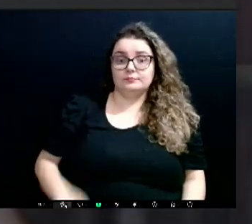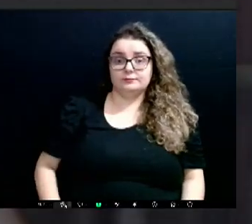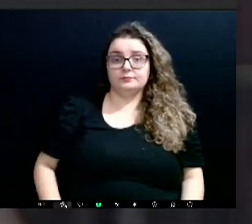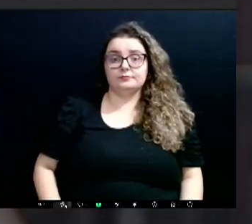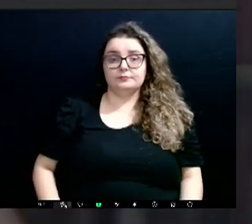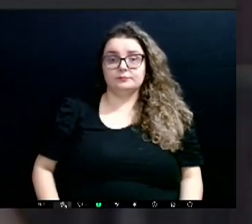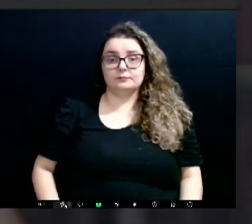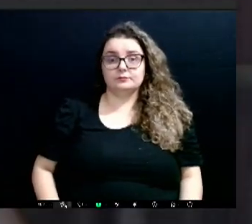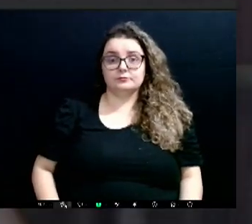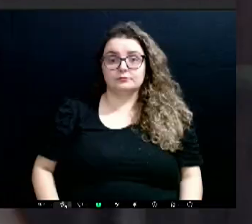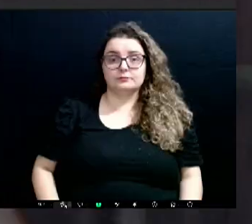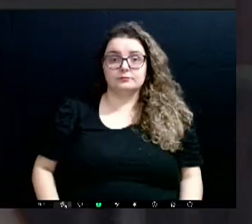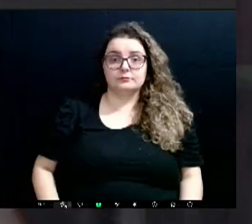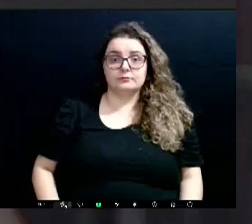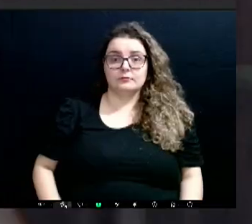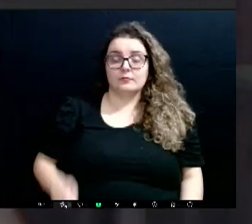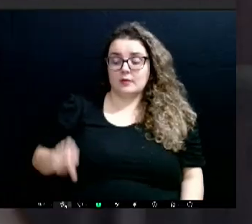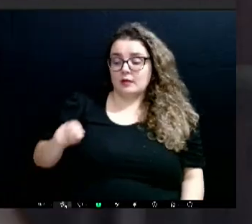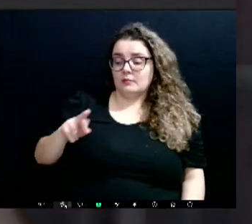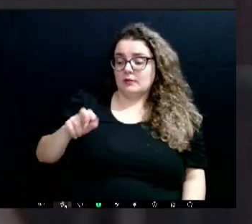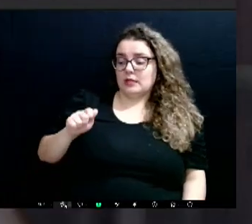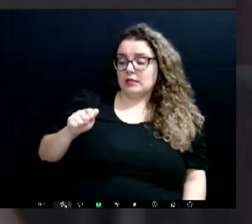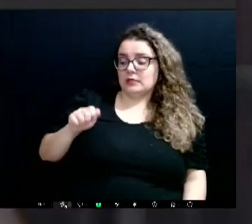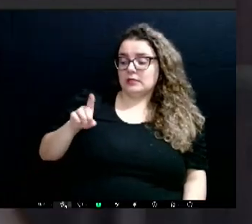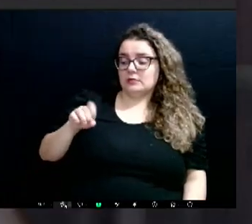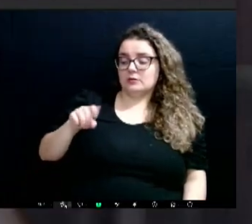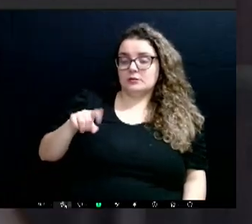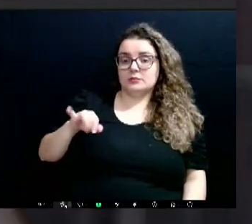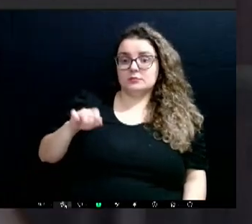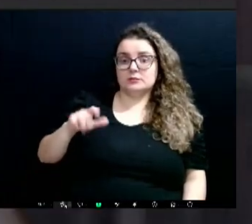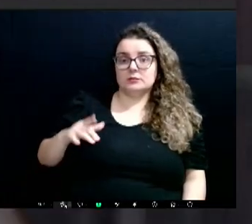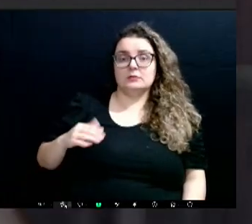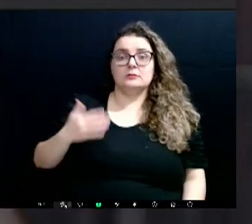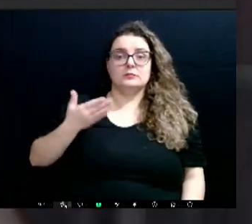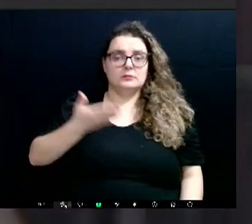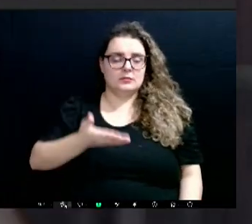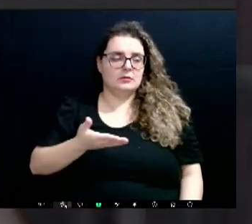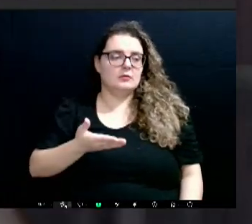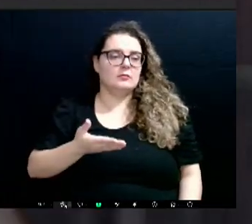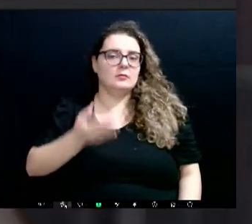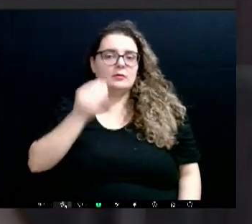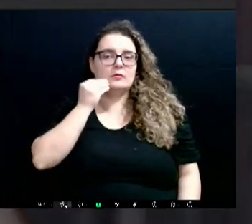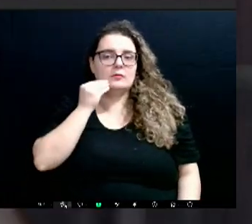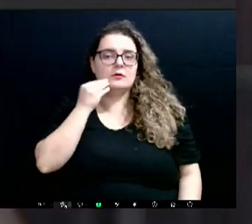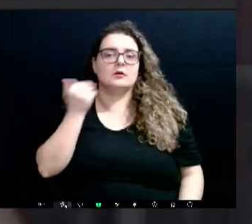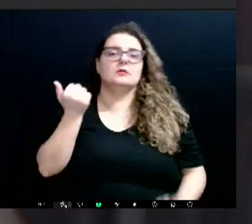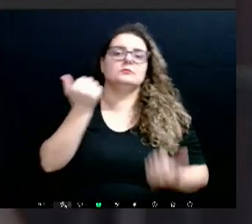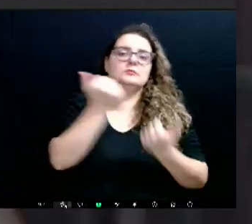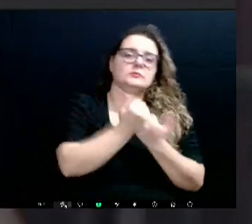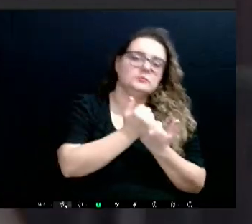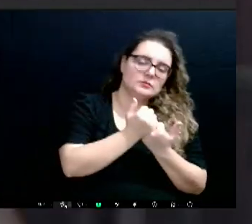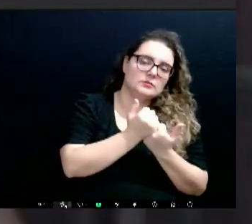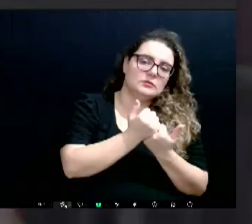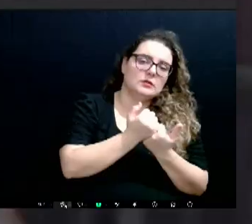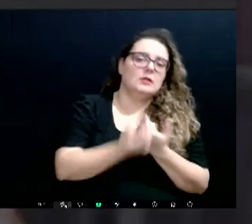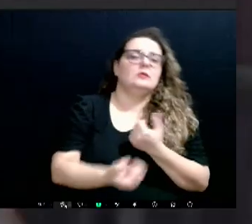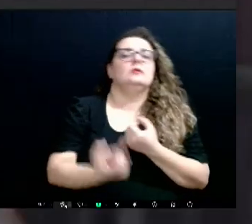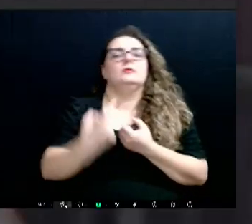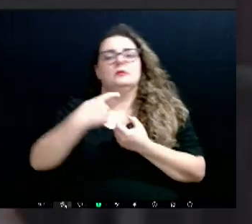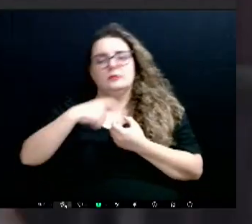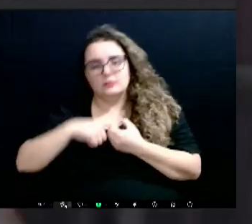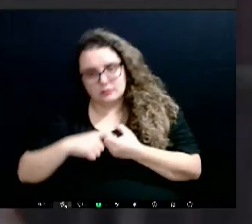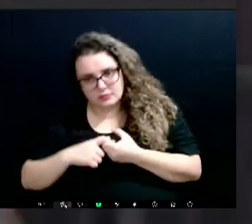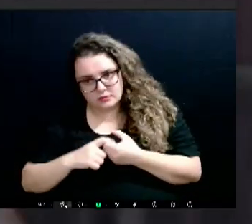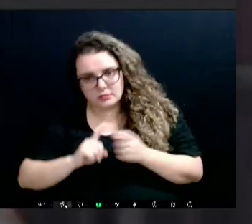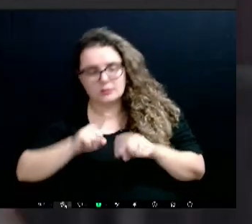meio paradoxal, porque é algo que faz, você vai para a falta, você vai tentar suprir, aquilo volta ou uma outra